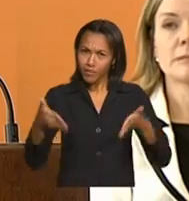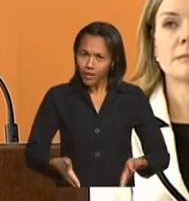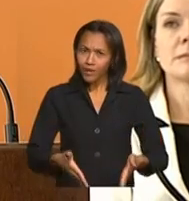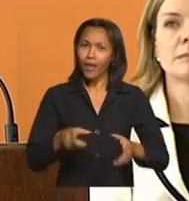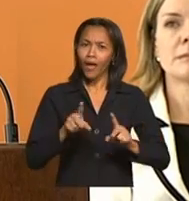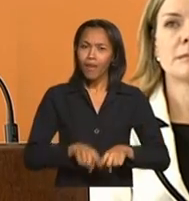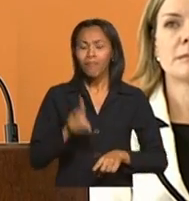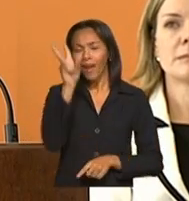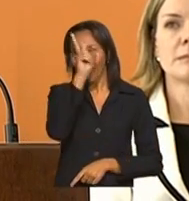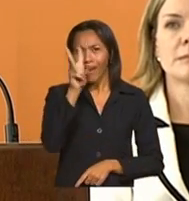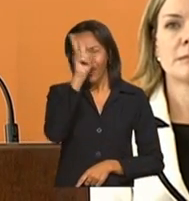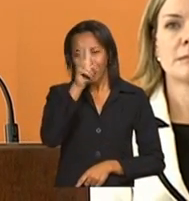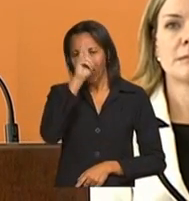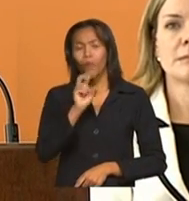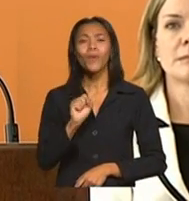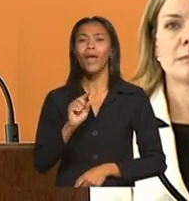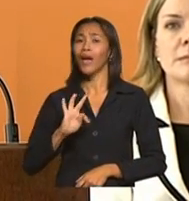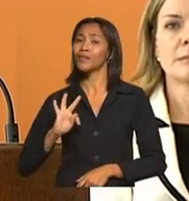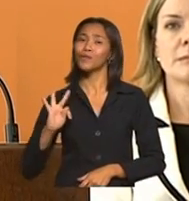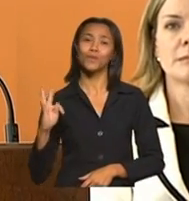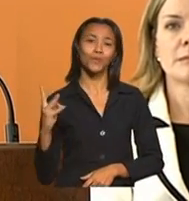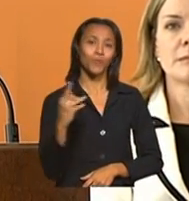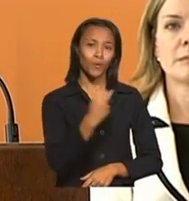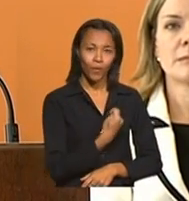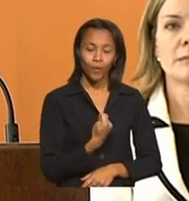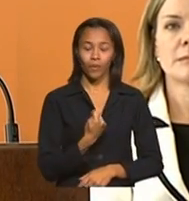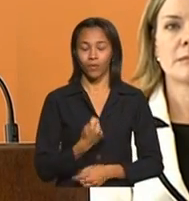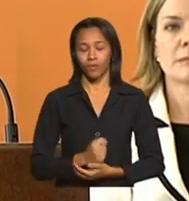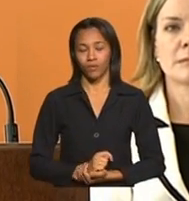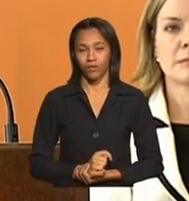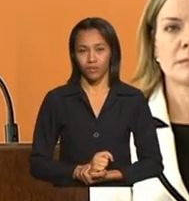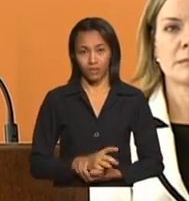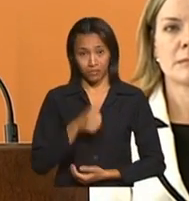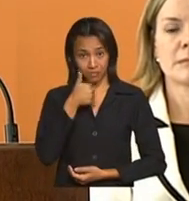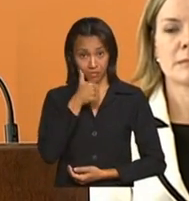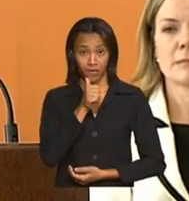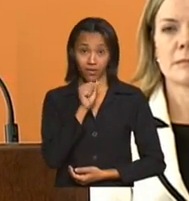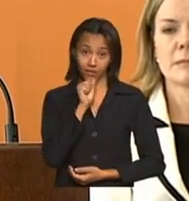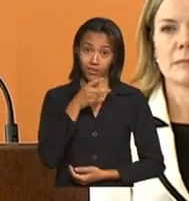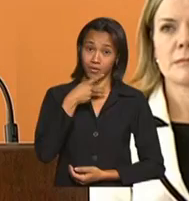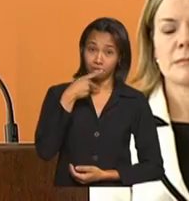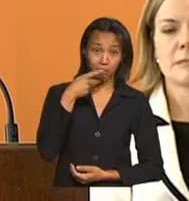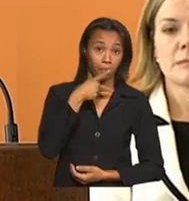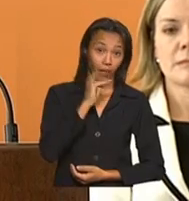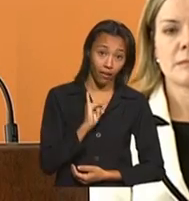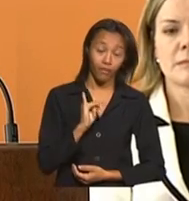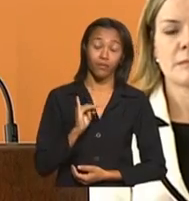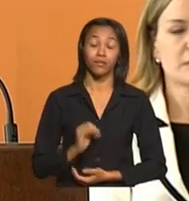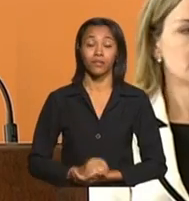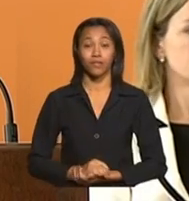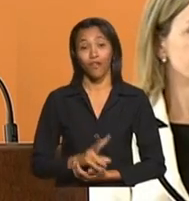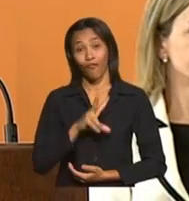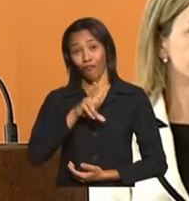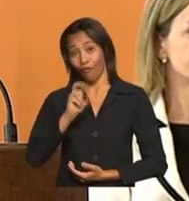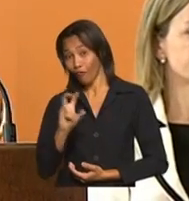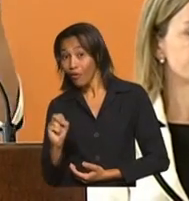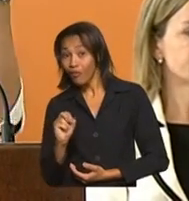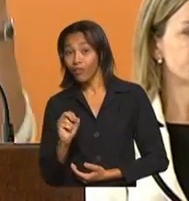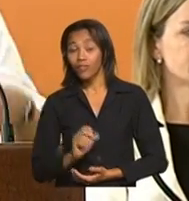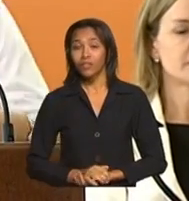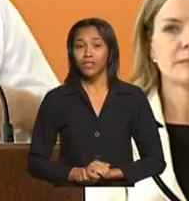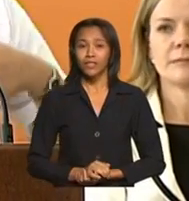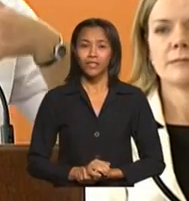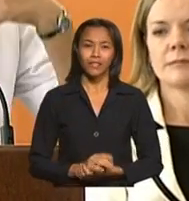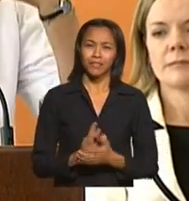uma homenagem a todas essas mães, esses pais, as avós,